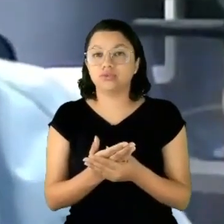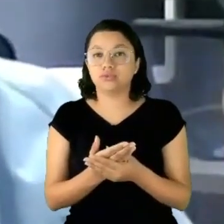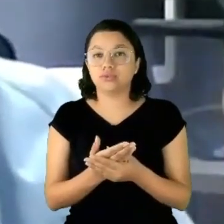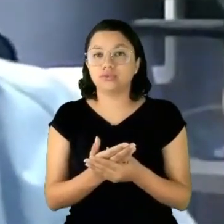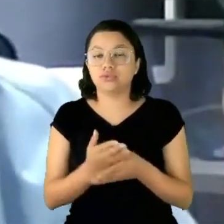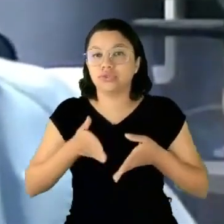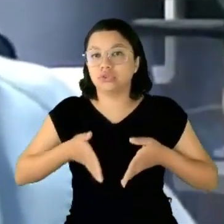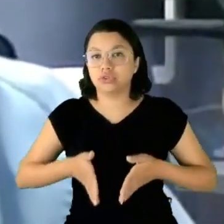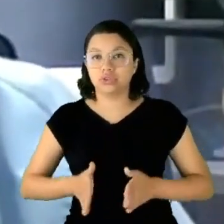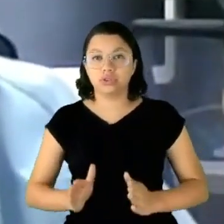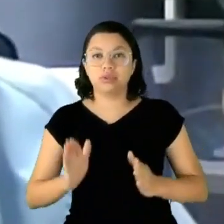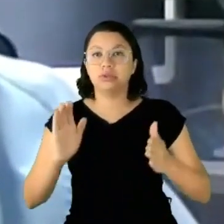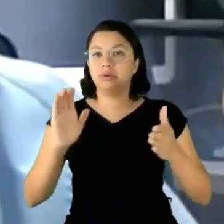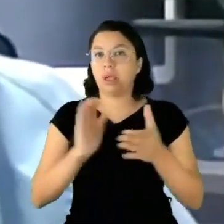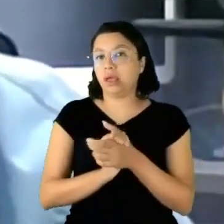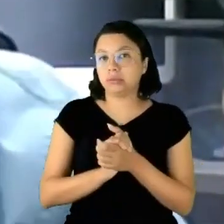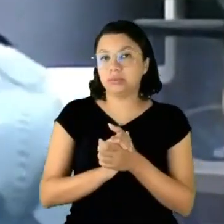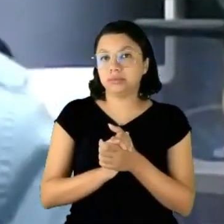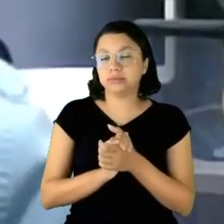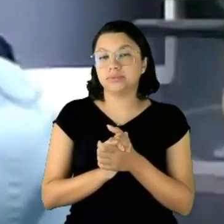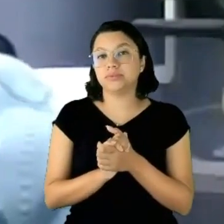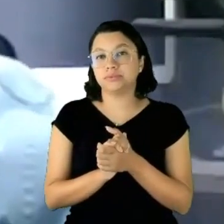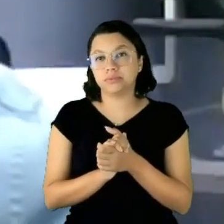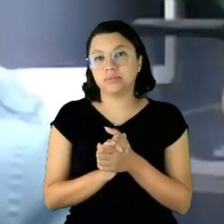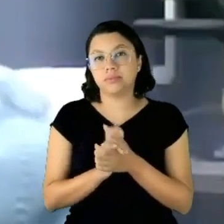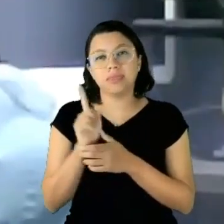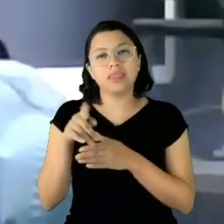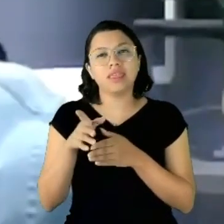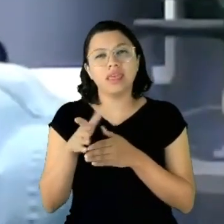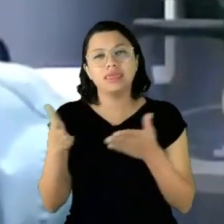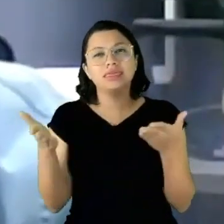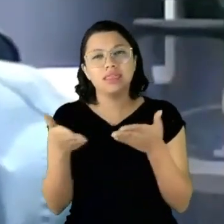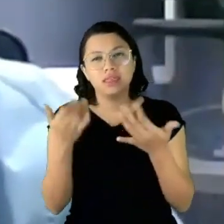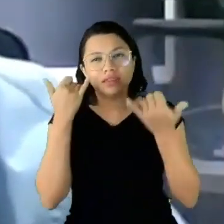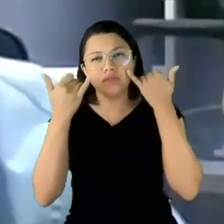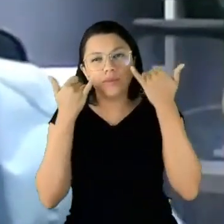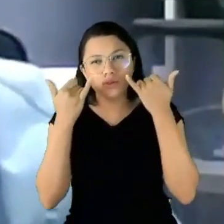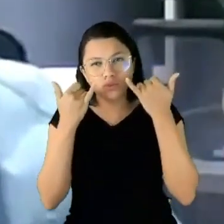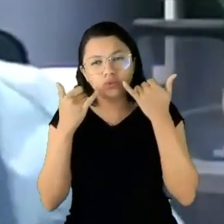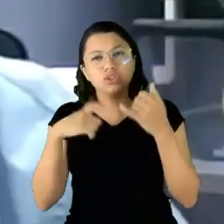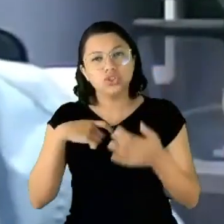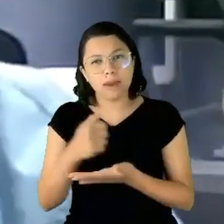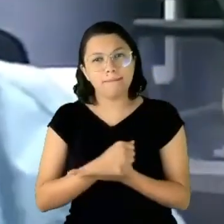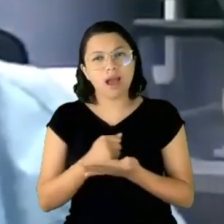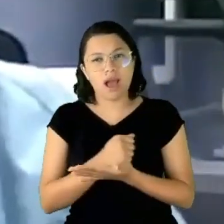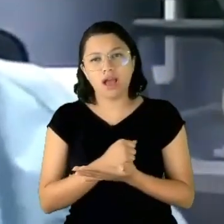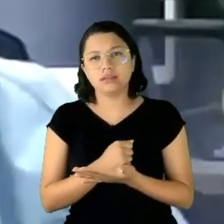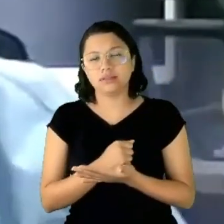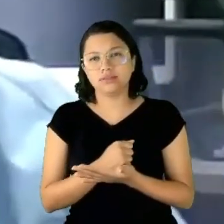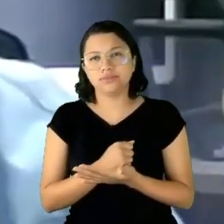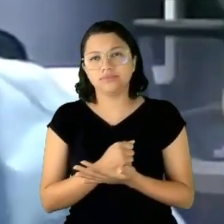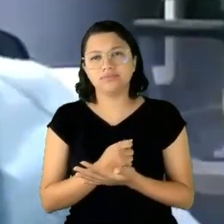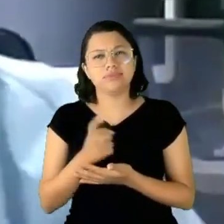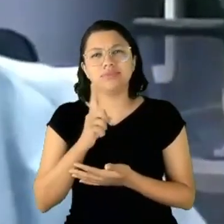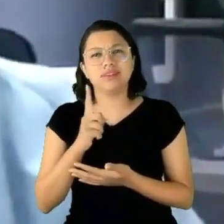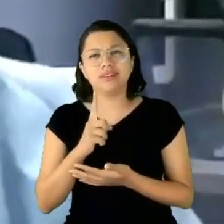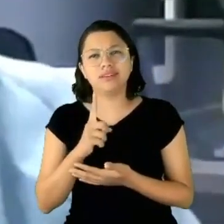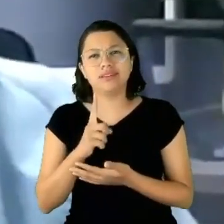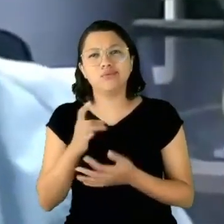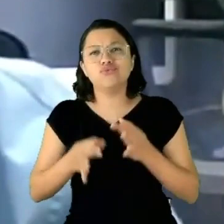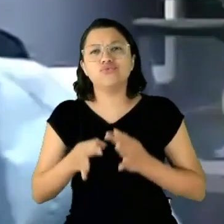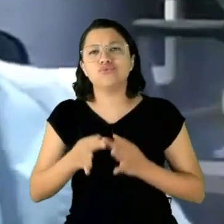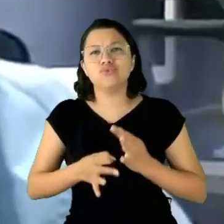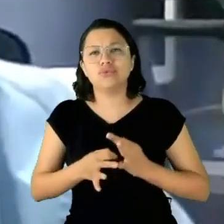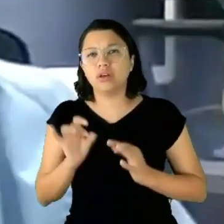de nascimento, de casamento, e era nesses dados que eles se baseavam. e não atos judiciais,